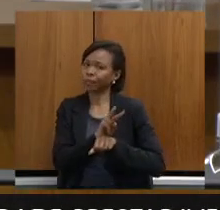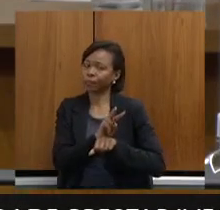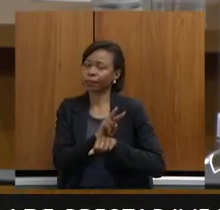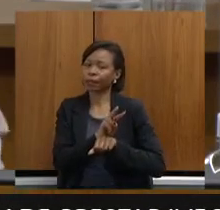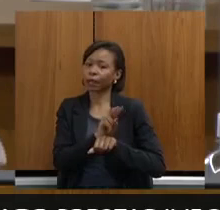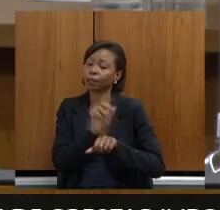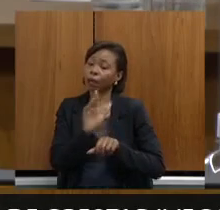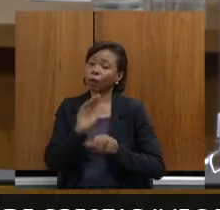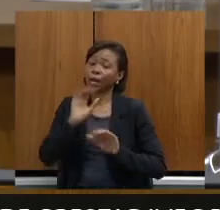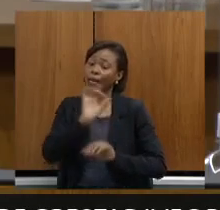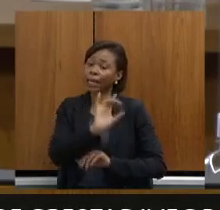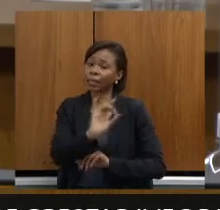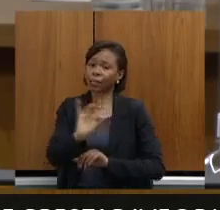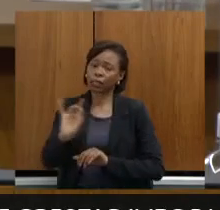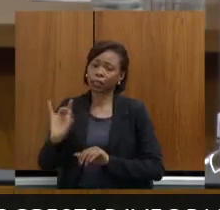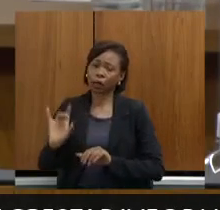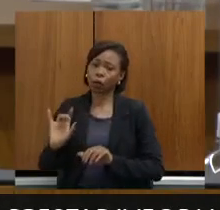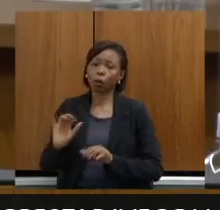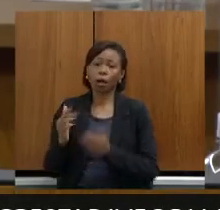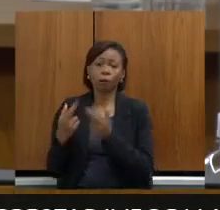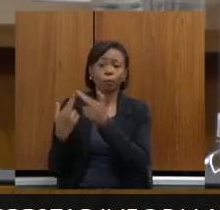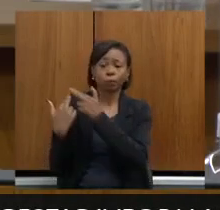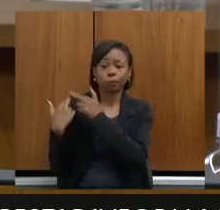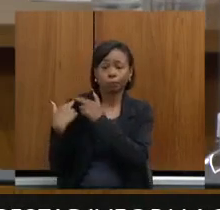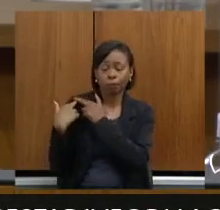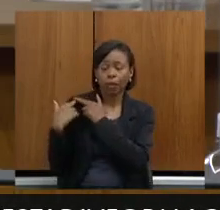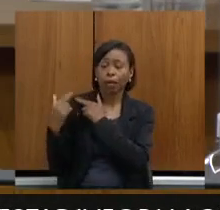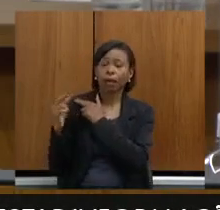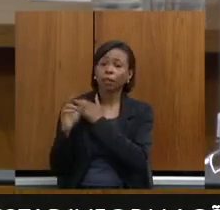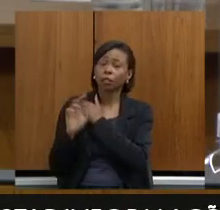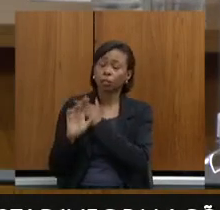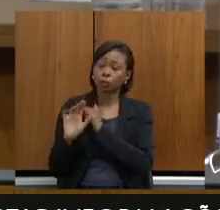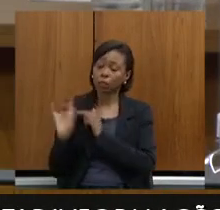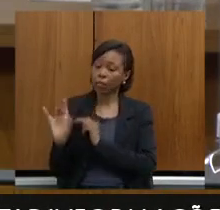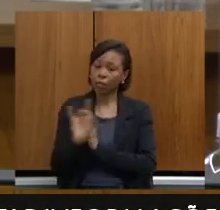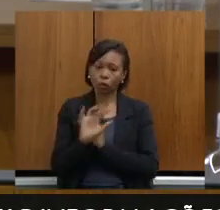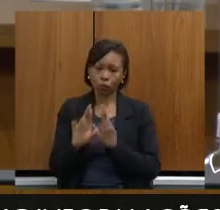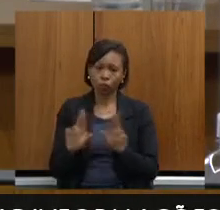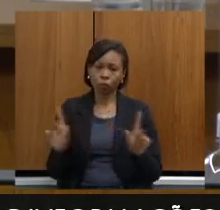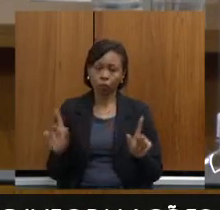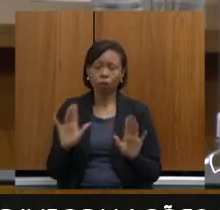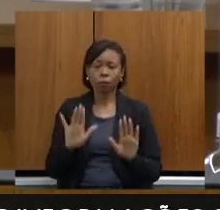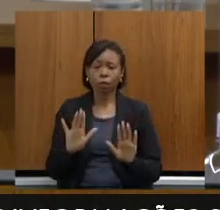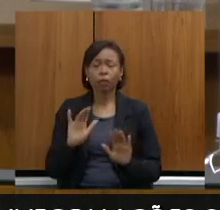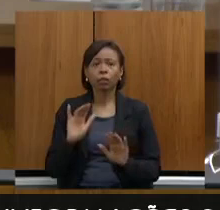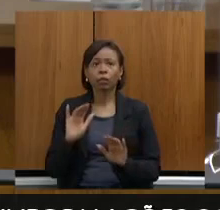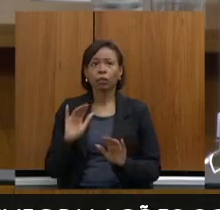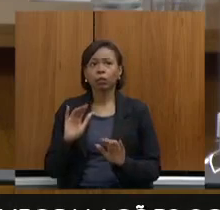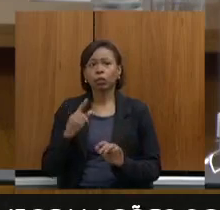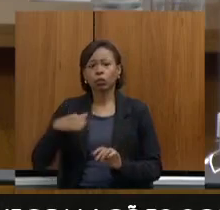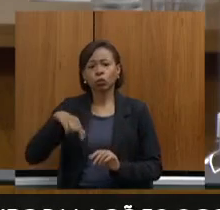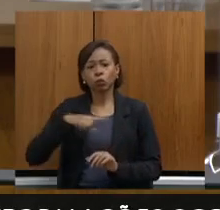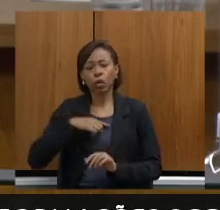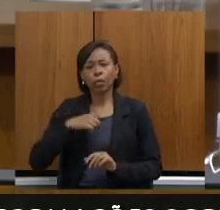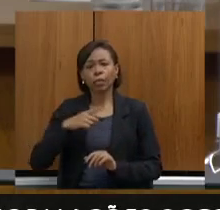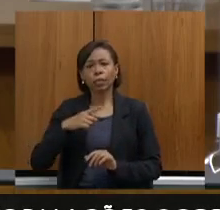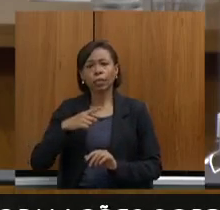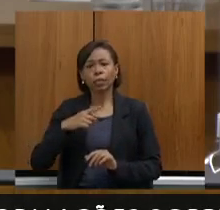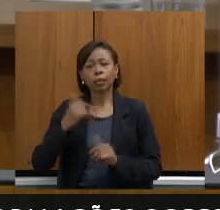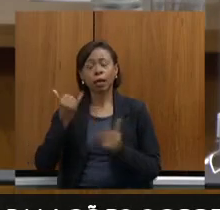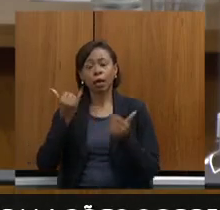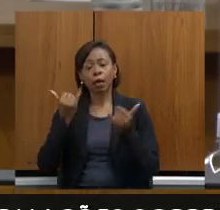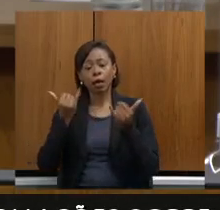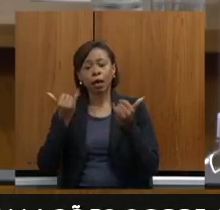o papel EA função de cada um mas a gente tem recebido muitos e o e